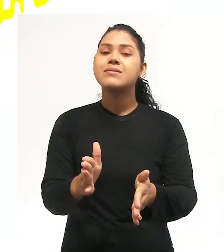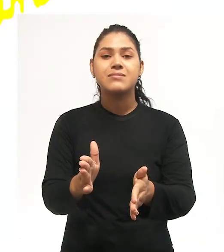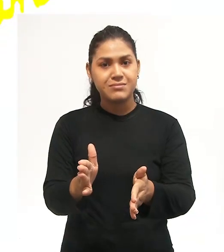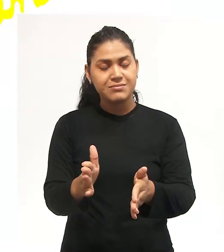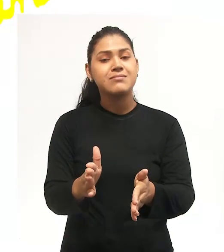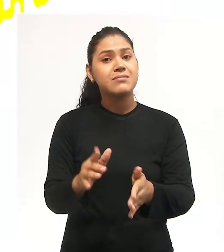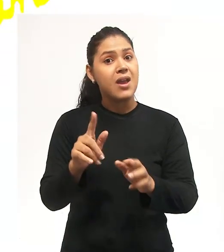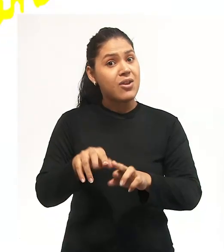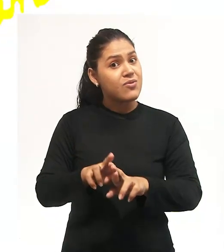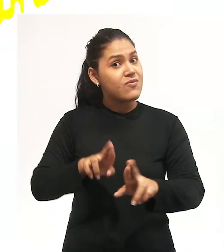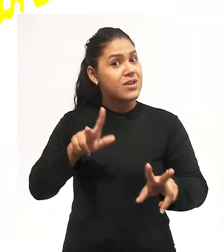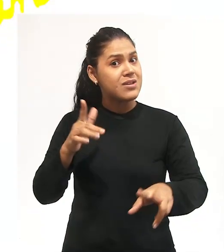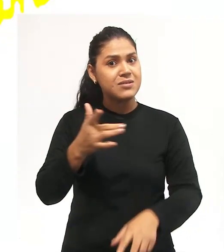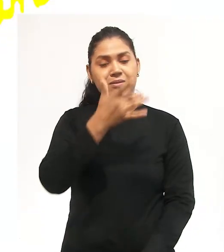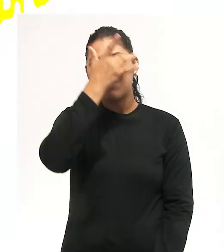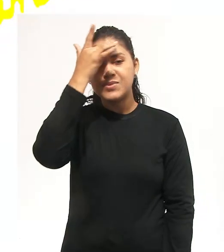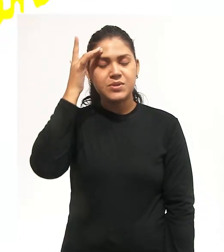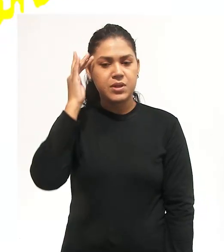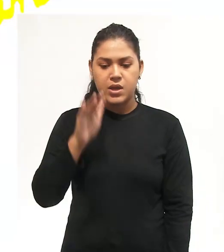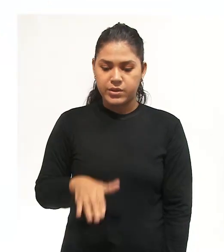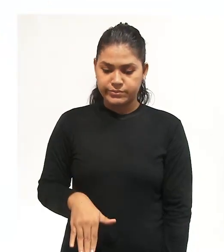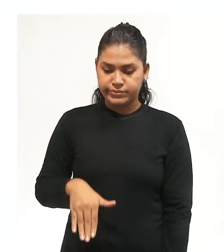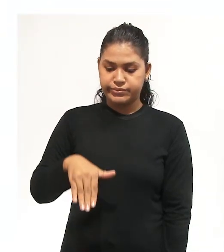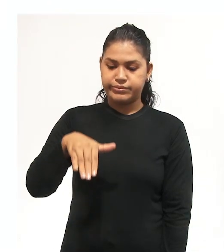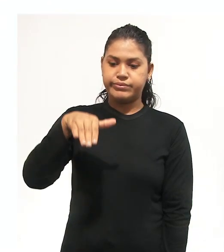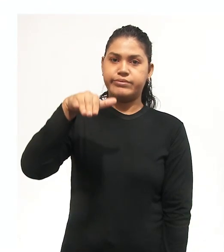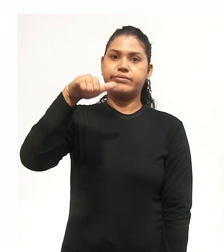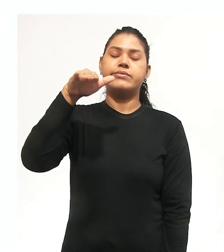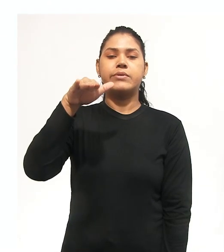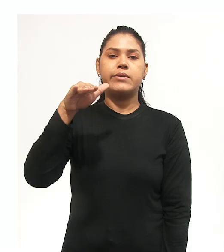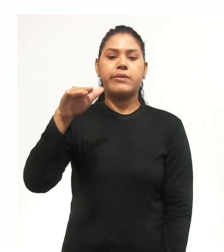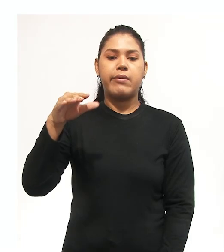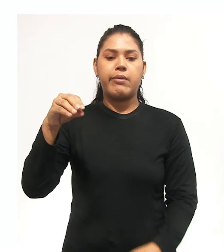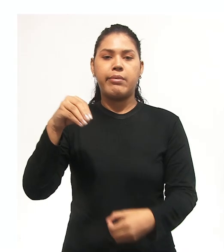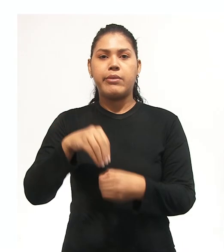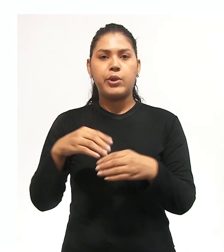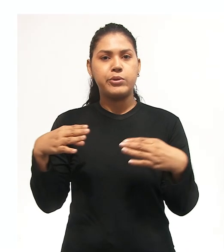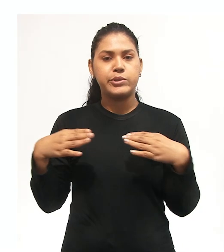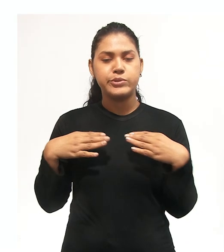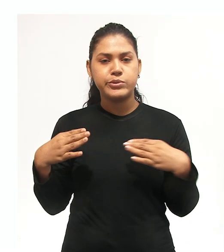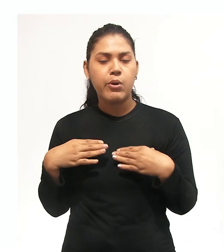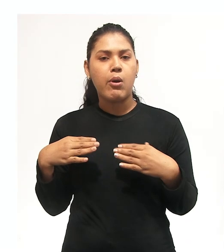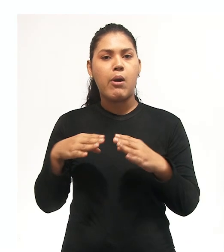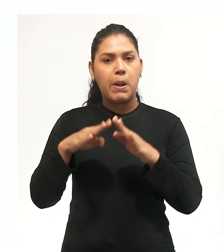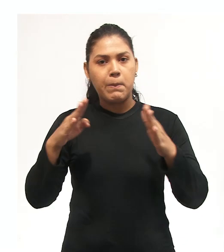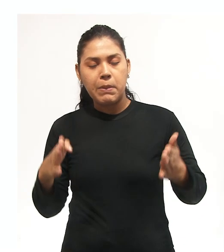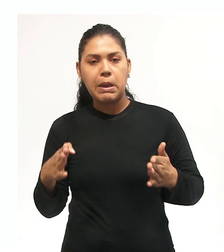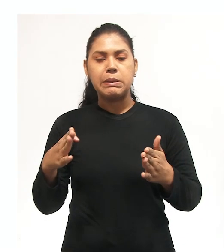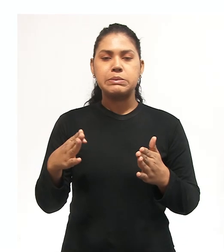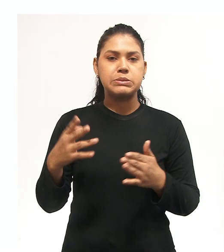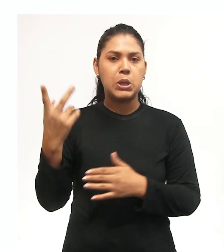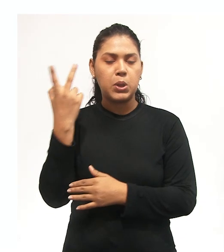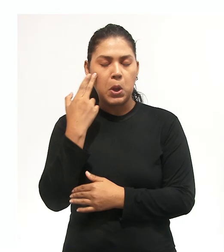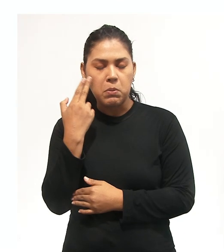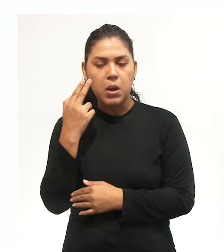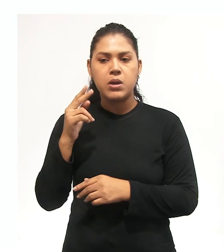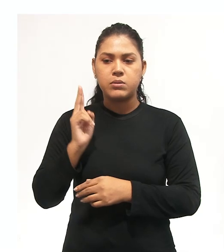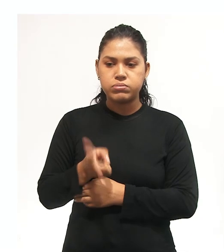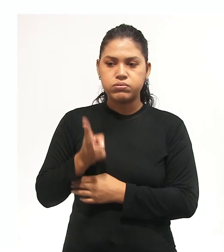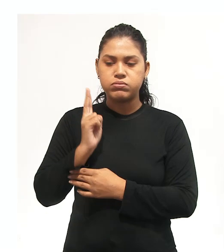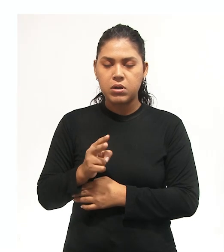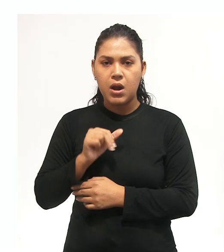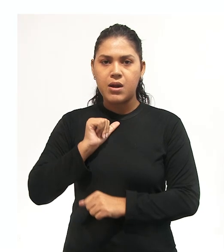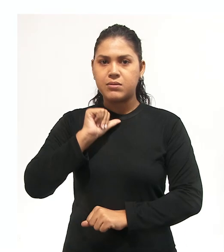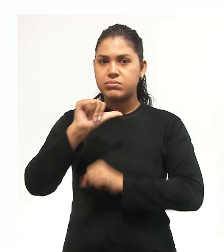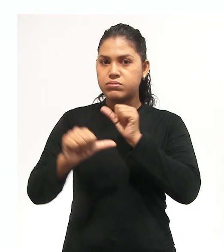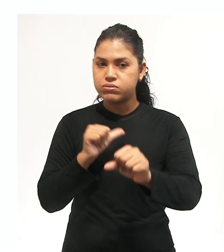É diferente de uma pessoa, de uma criança, né, que tem aqui as suas referências das